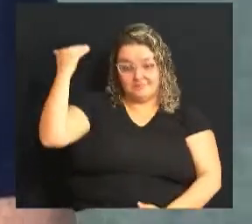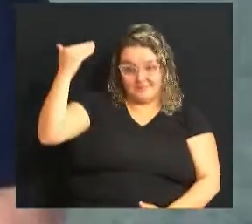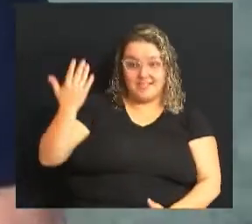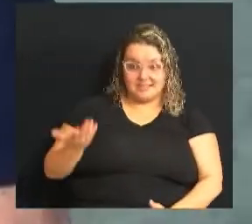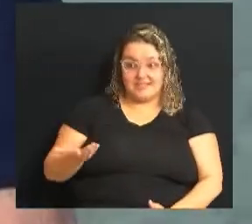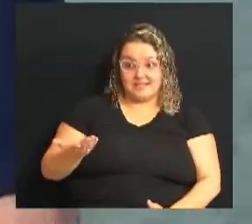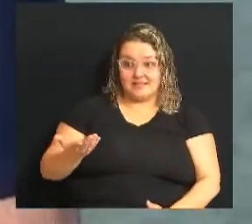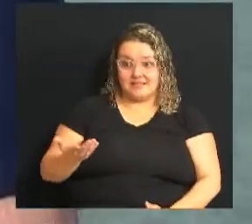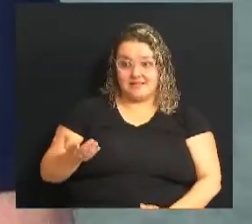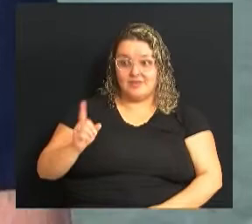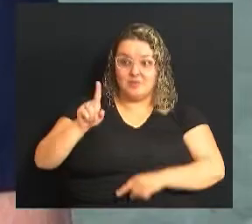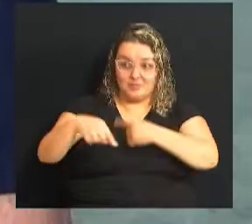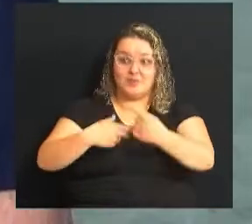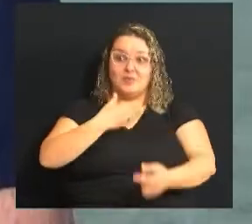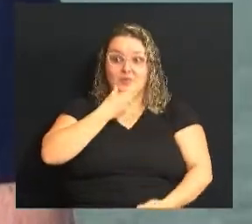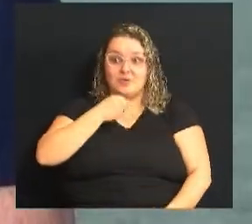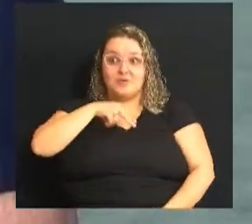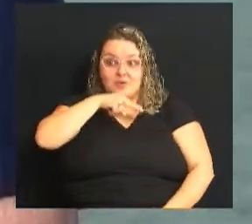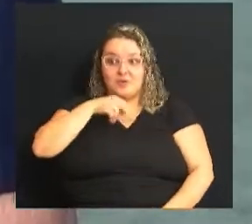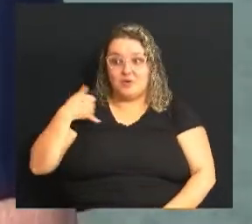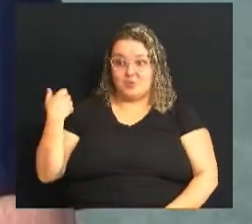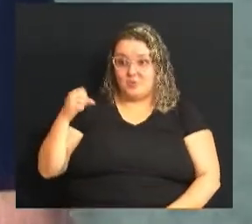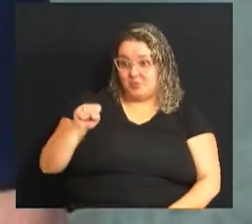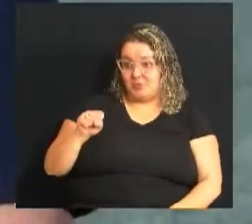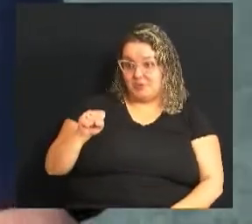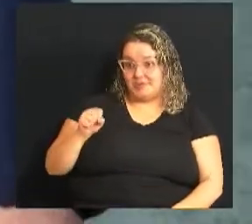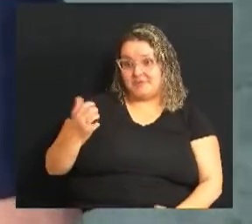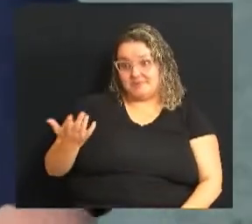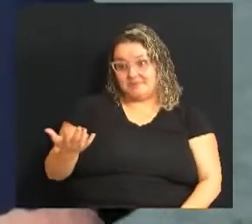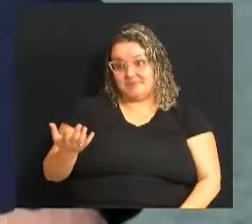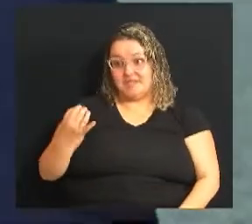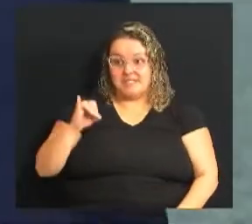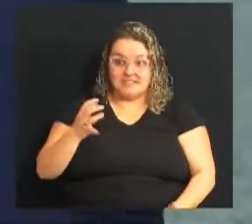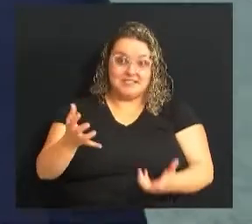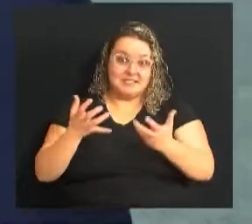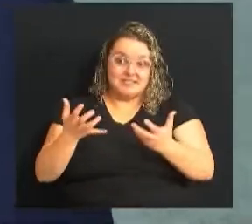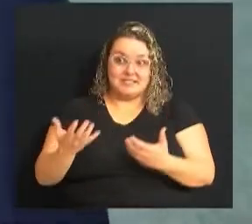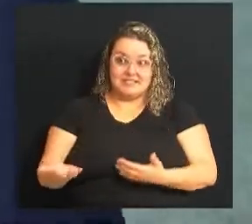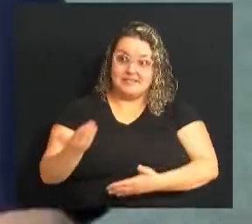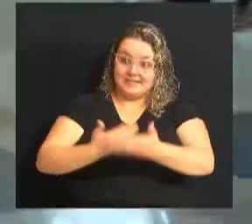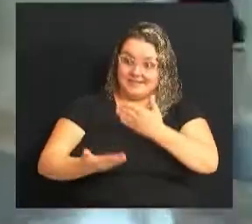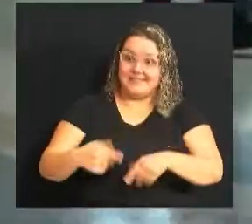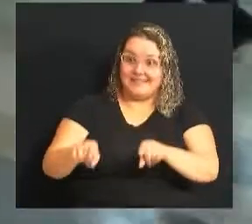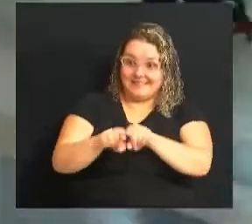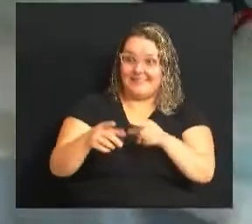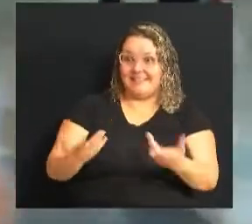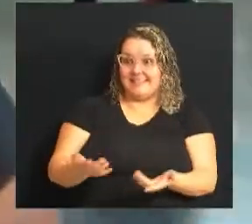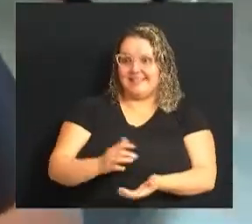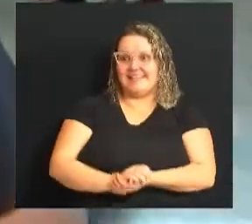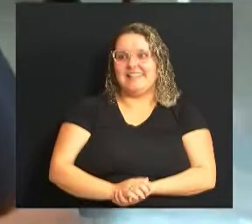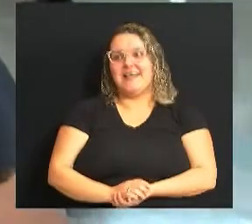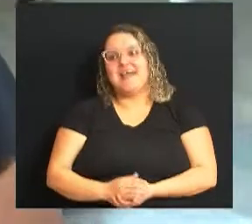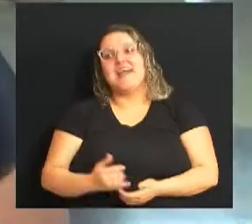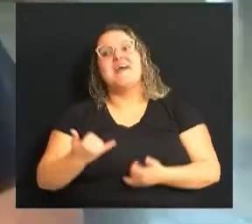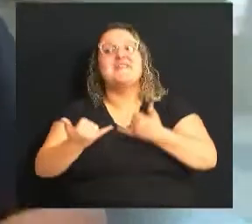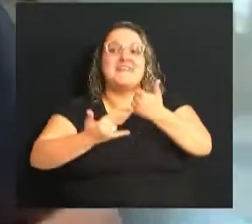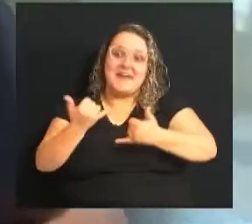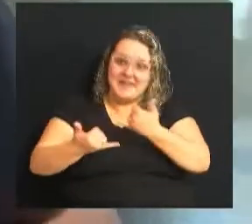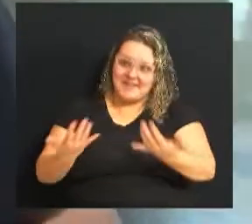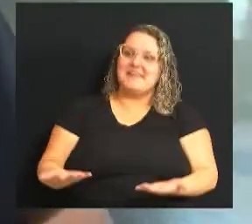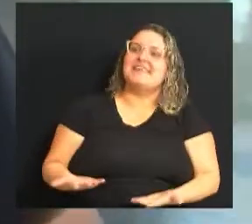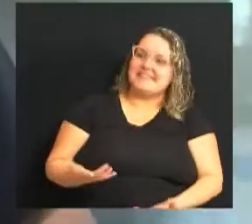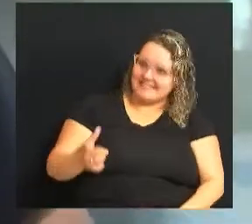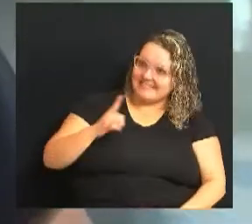meu outro neto tem 8 anos, né? Aí, se ele quiser, depois eu venho trocar para ele. É uma brincadeira de 4 em 4 anos que a gente tem,